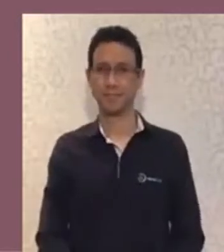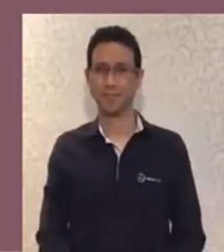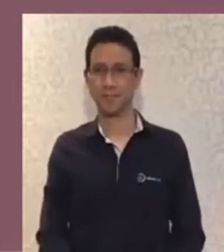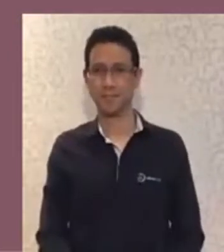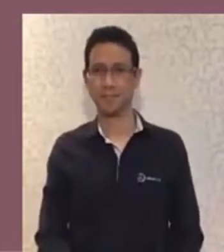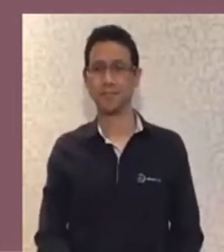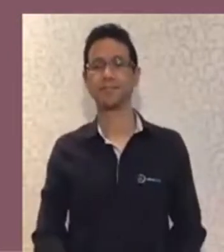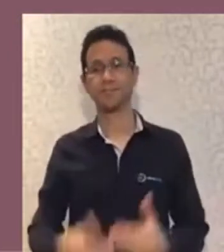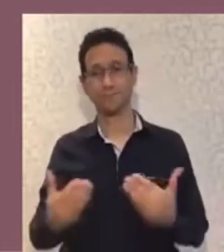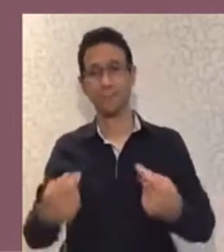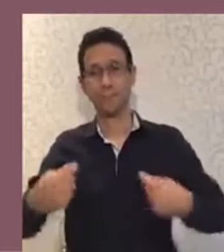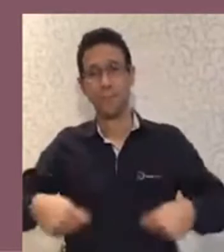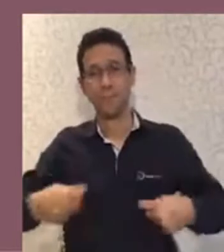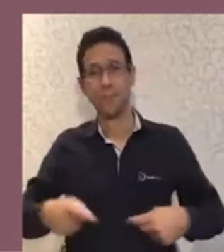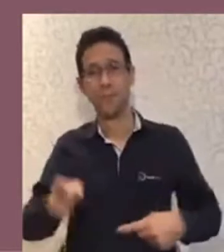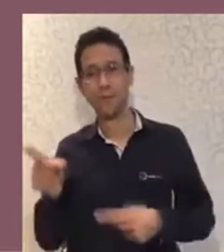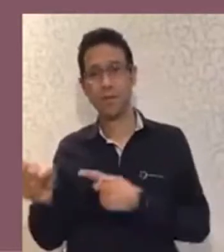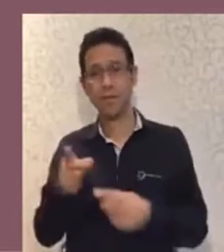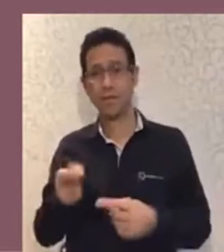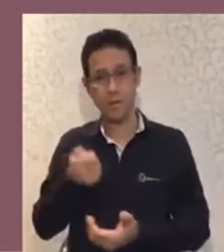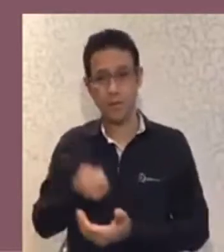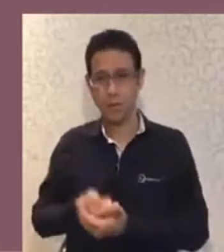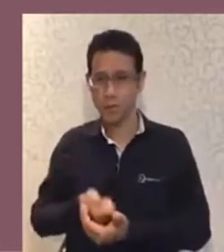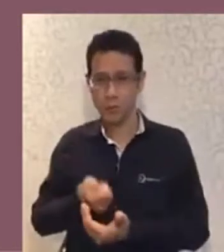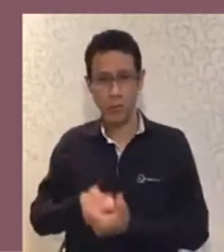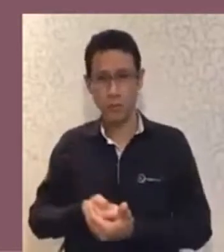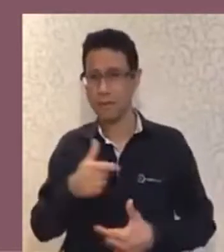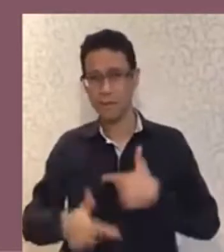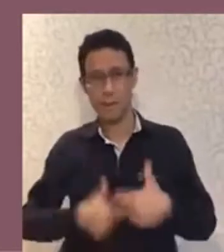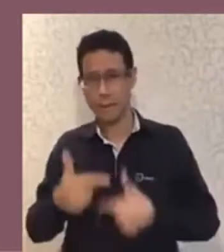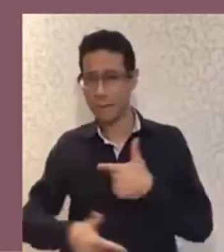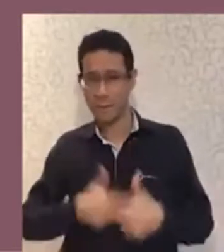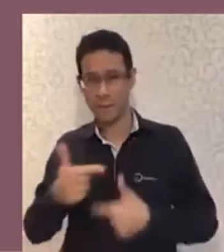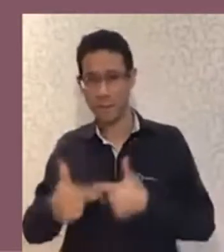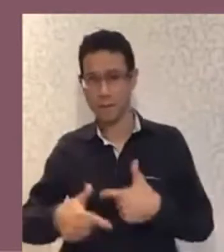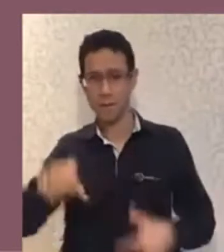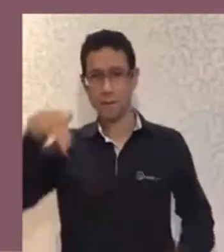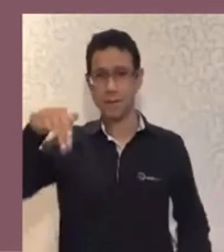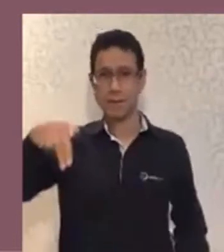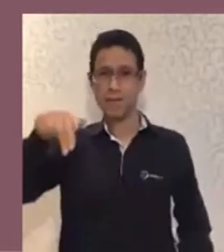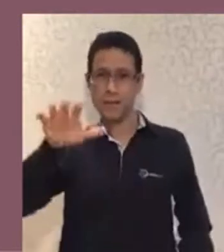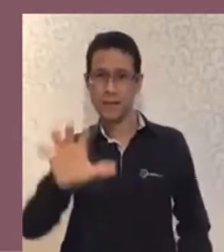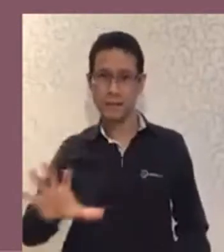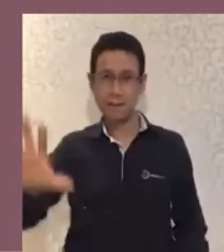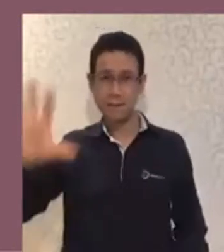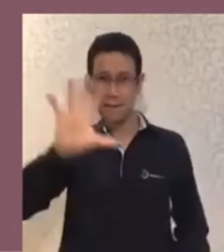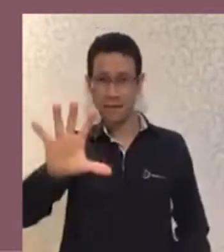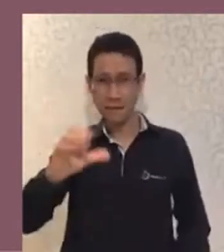deveriam trabalhar na construção da nação que se criava,